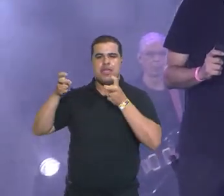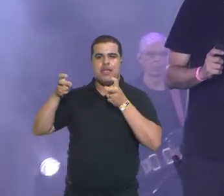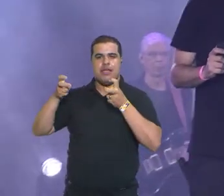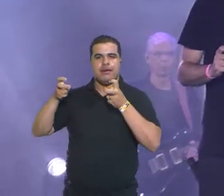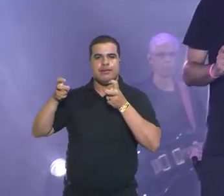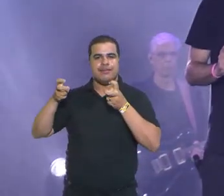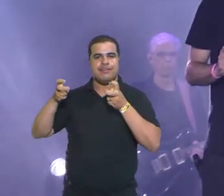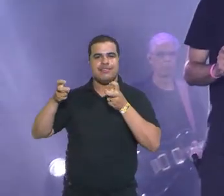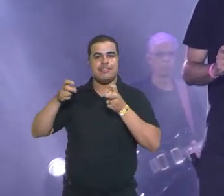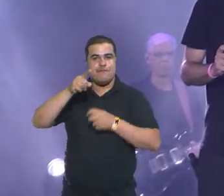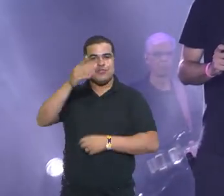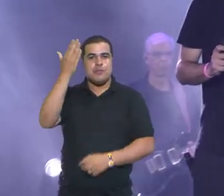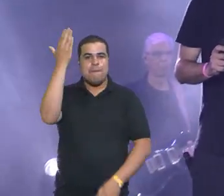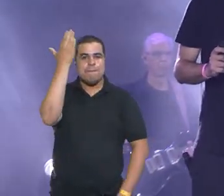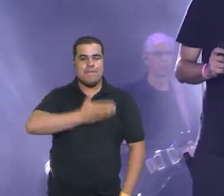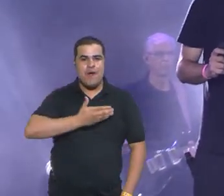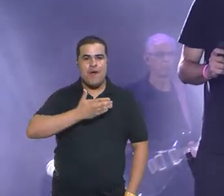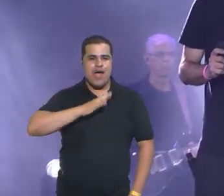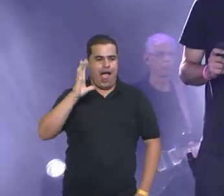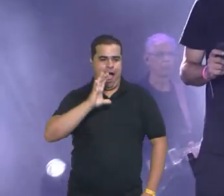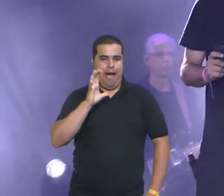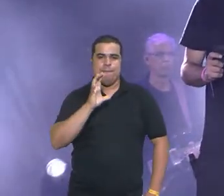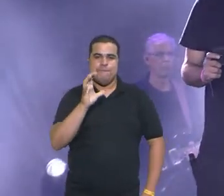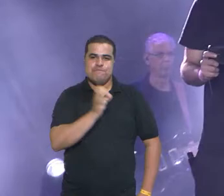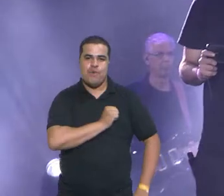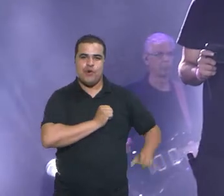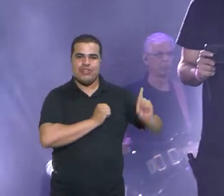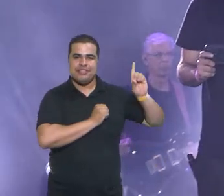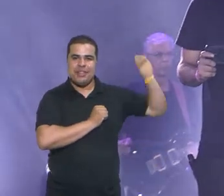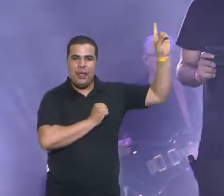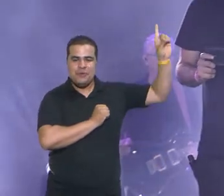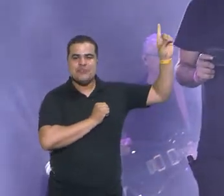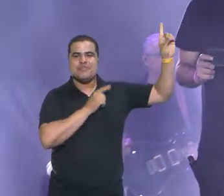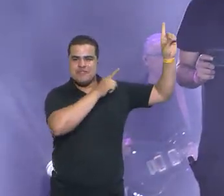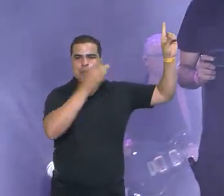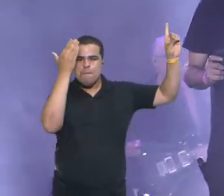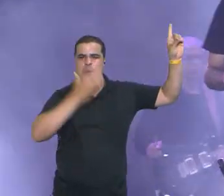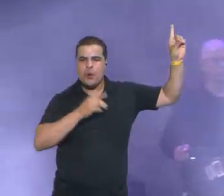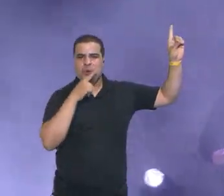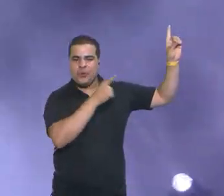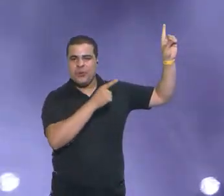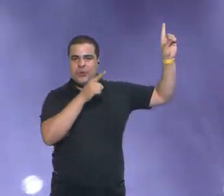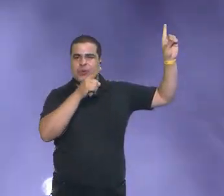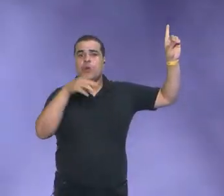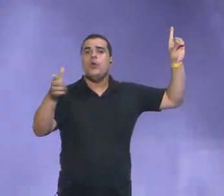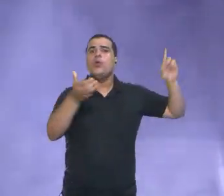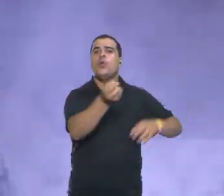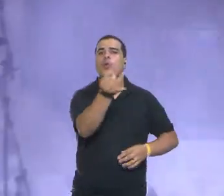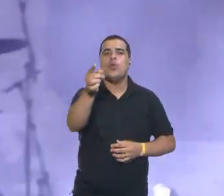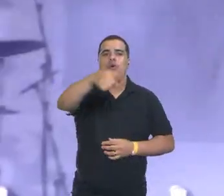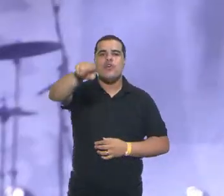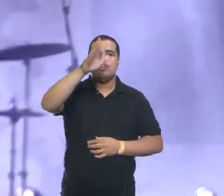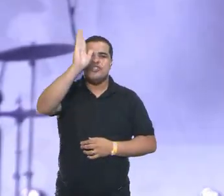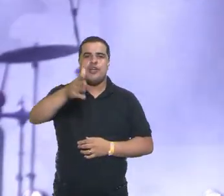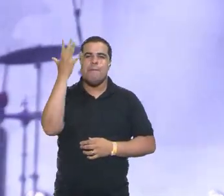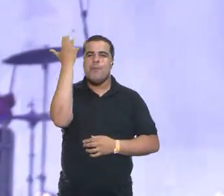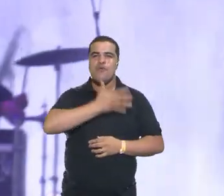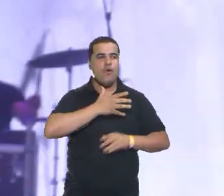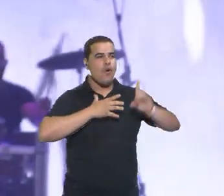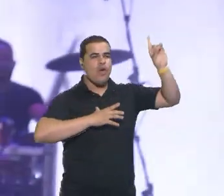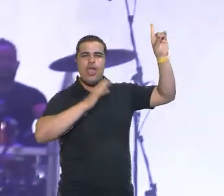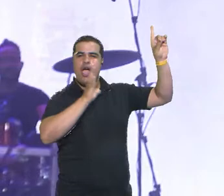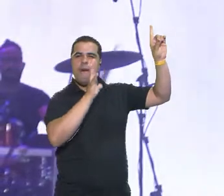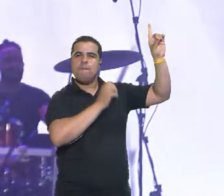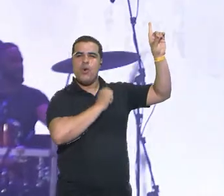você tem provado do amor e da bondade de Deus quantos tem provado do amor e da Bondade desse